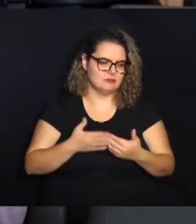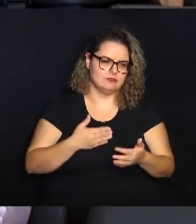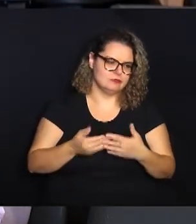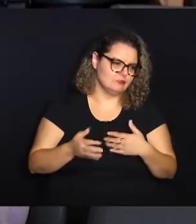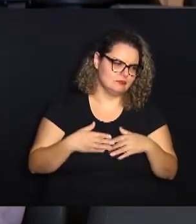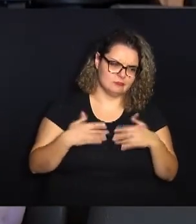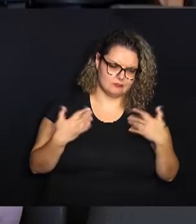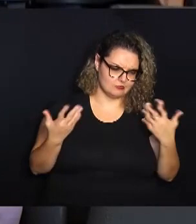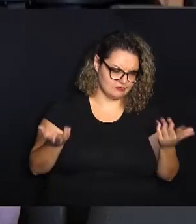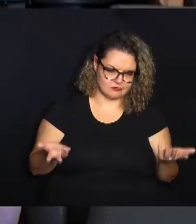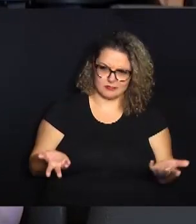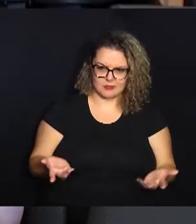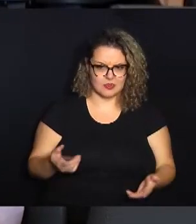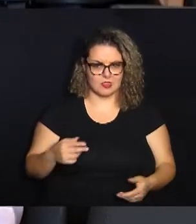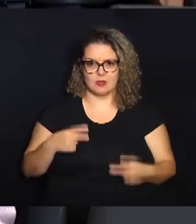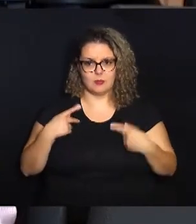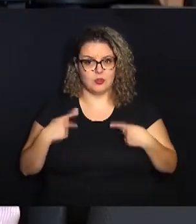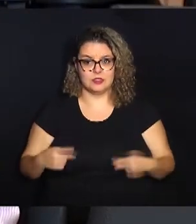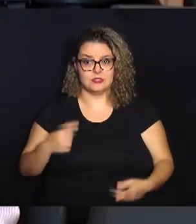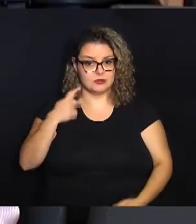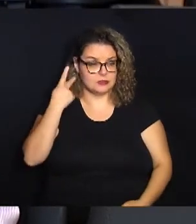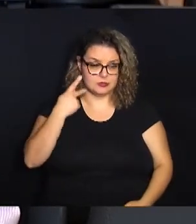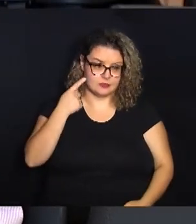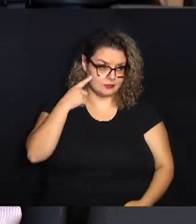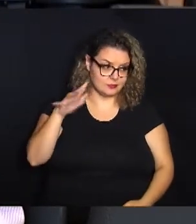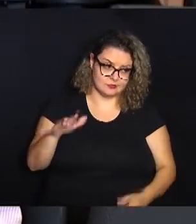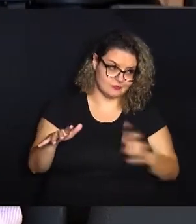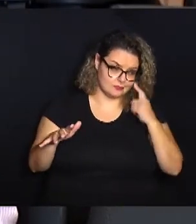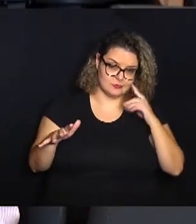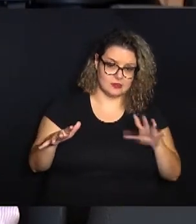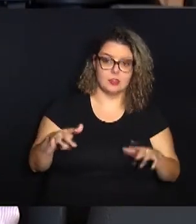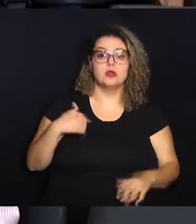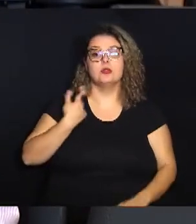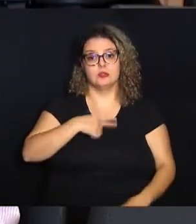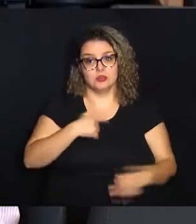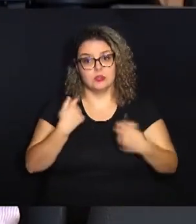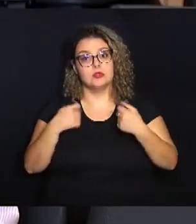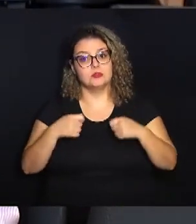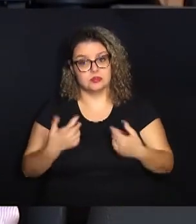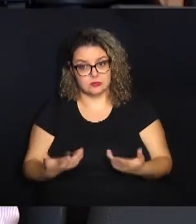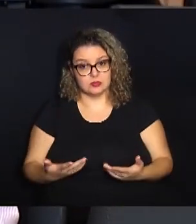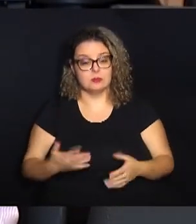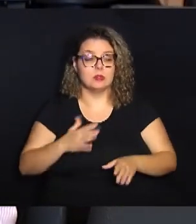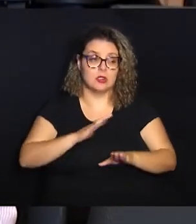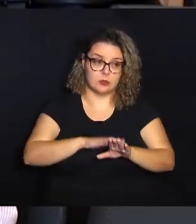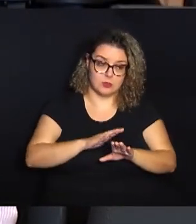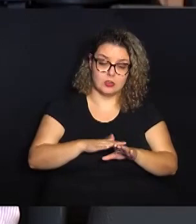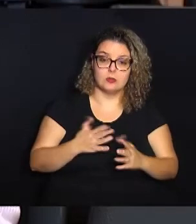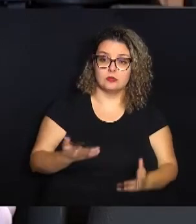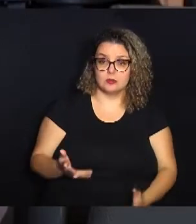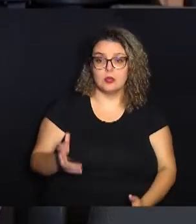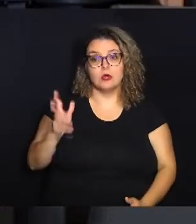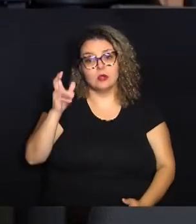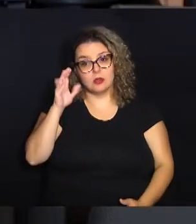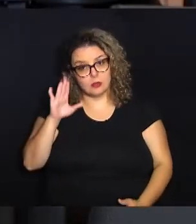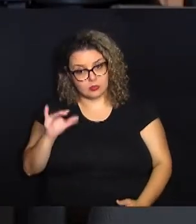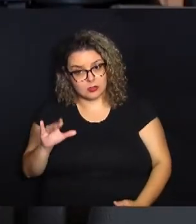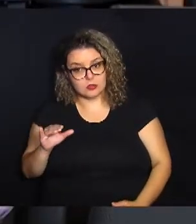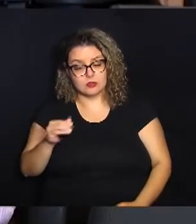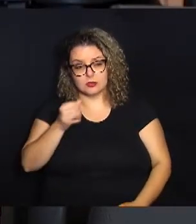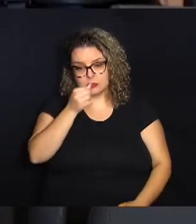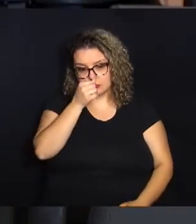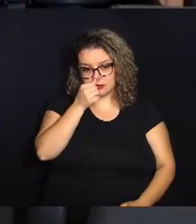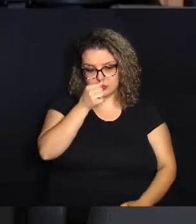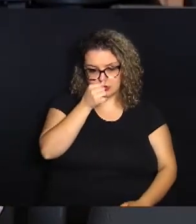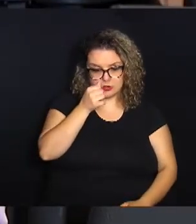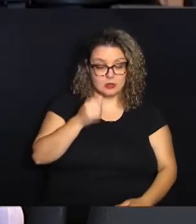assim da posição política e ideológica, né? Nós precisamos atuar, ouvindo a ciência, ouvindo